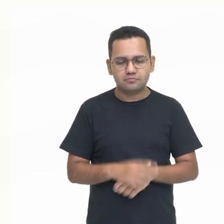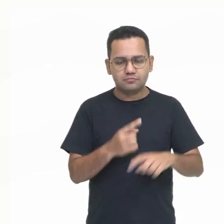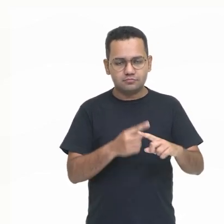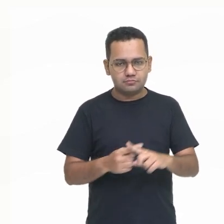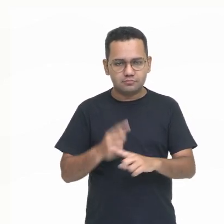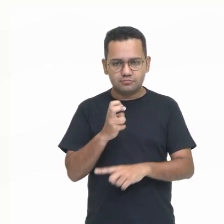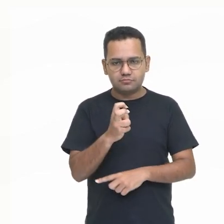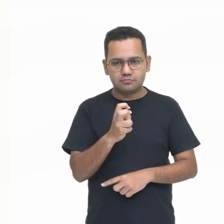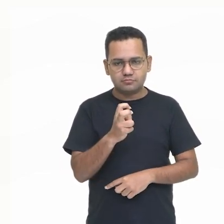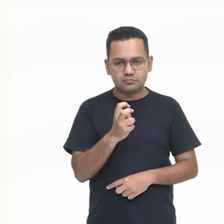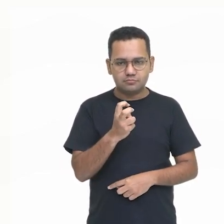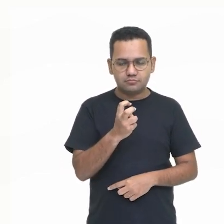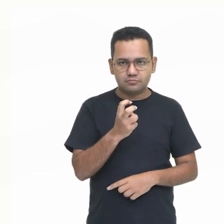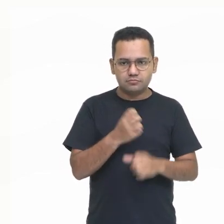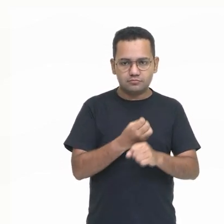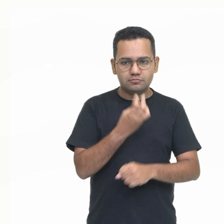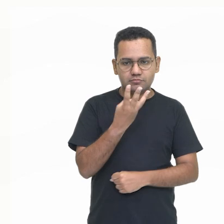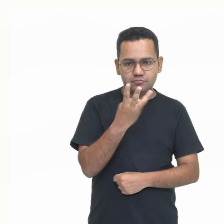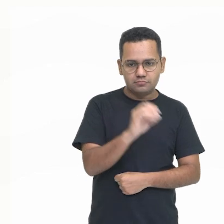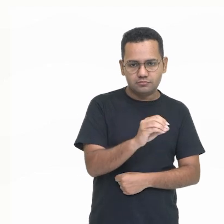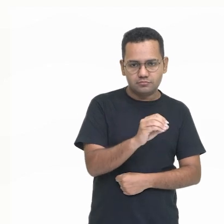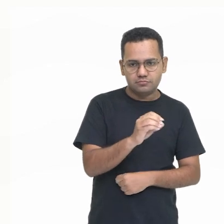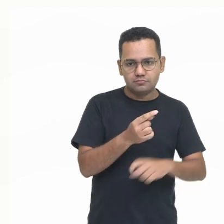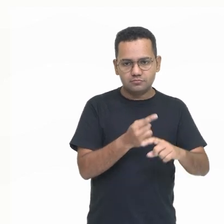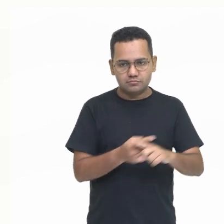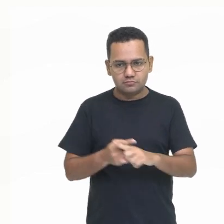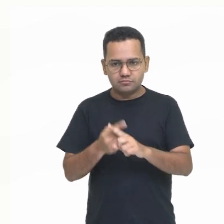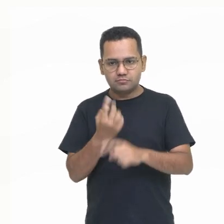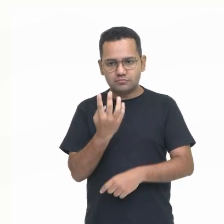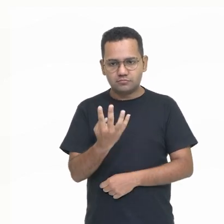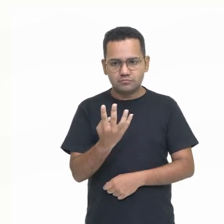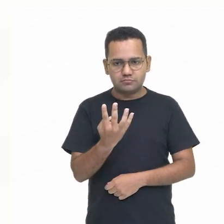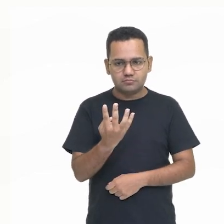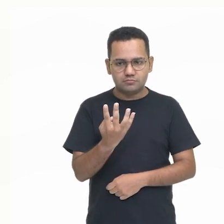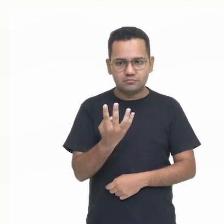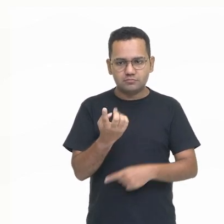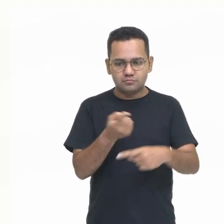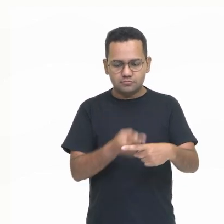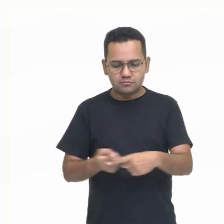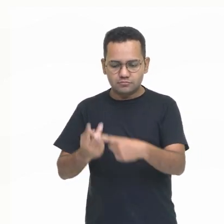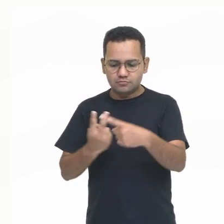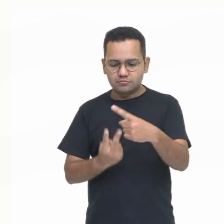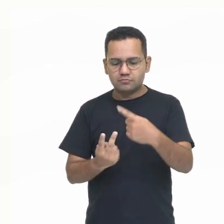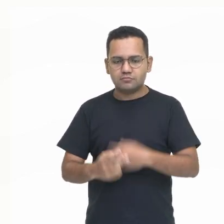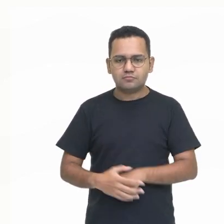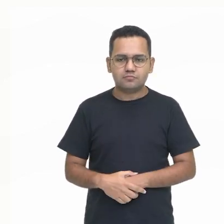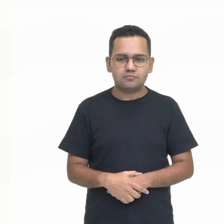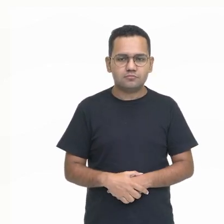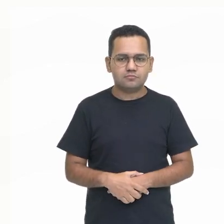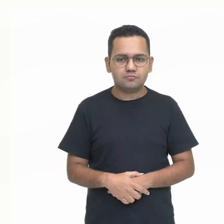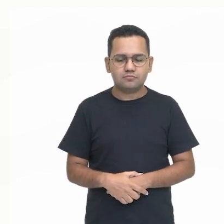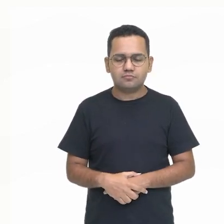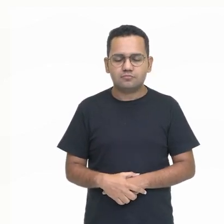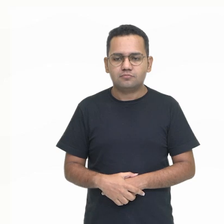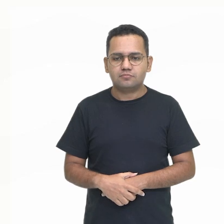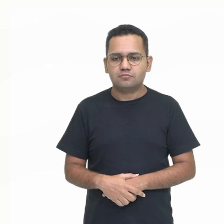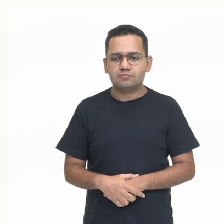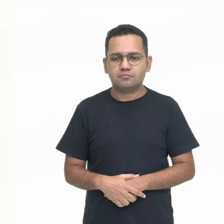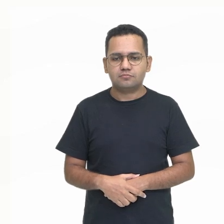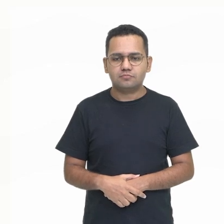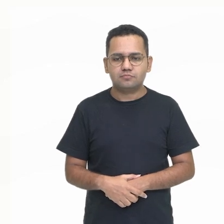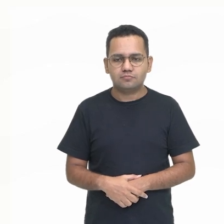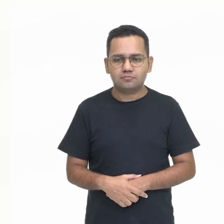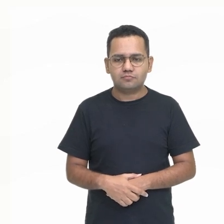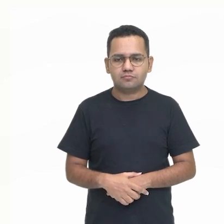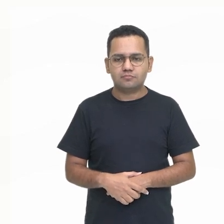6 vezes 5, que vai dar 30, multiplicado por 4 e dividido por 2. Tá? Isso aqui